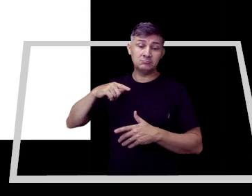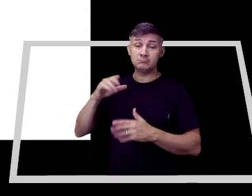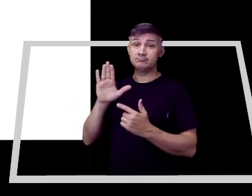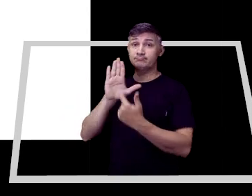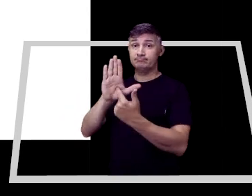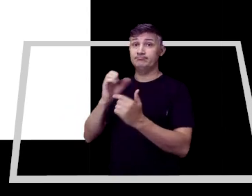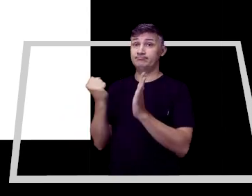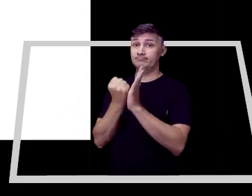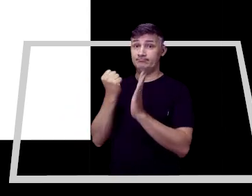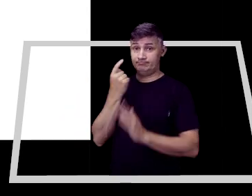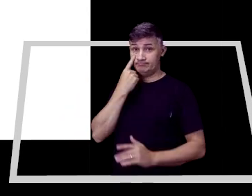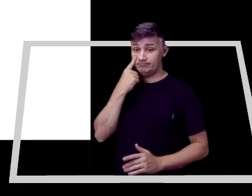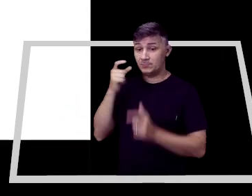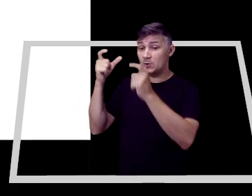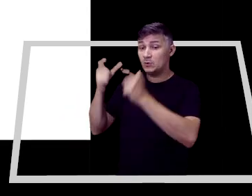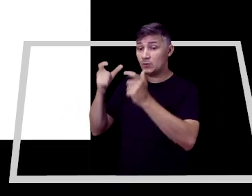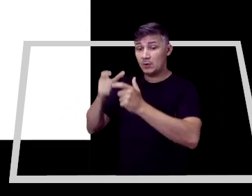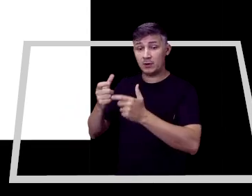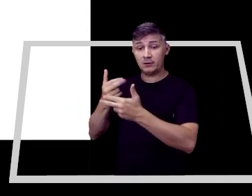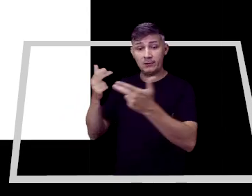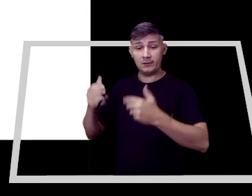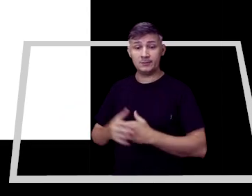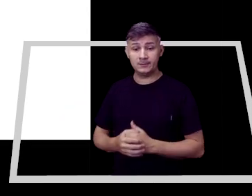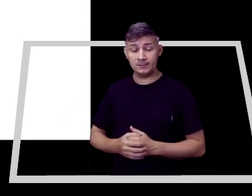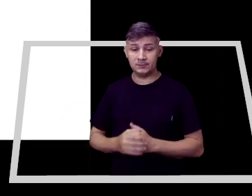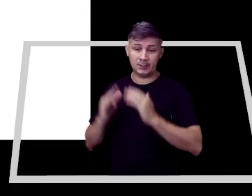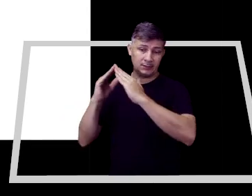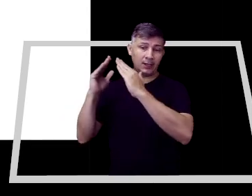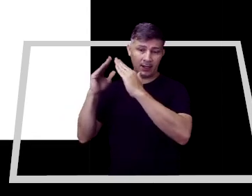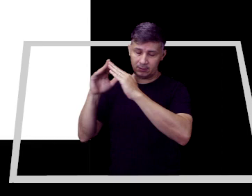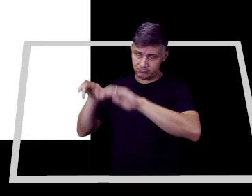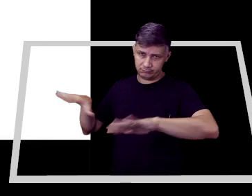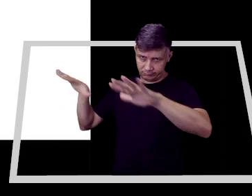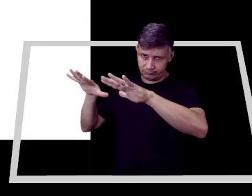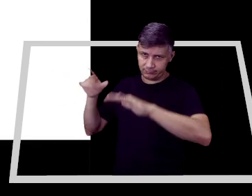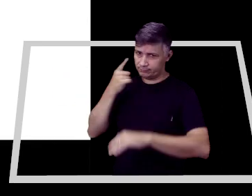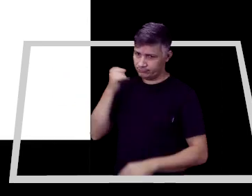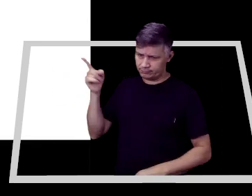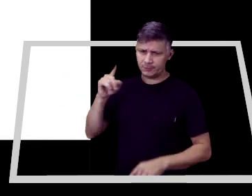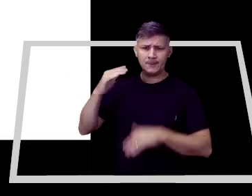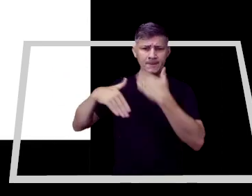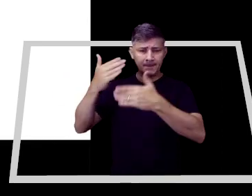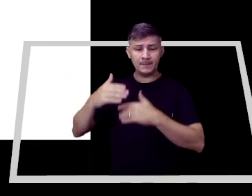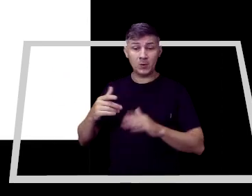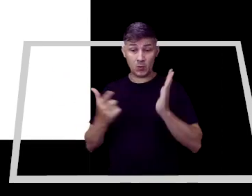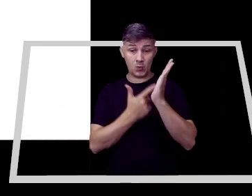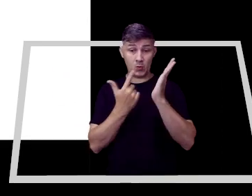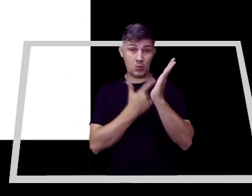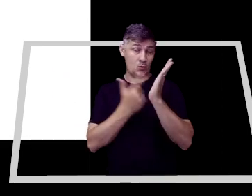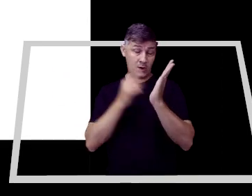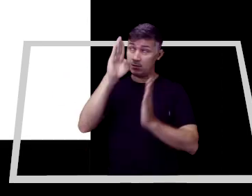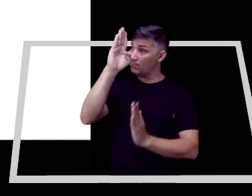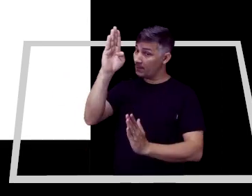pouco esse lugar na casa, né? E aí, os livros, a